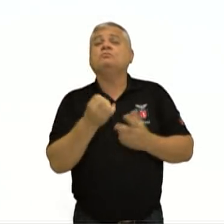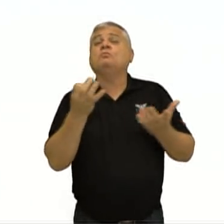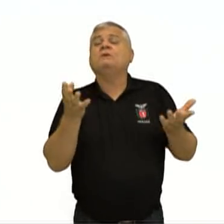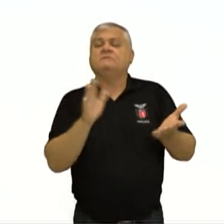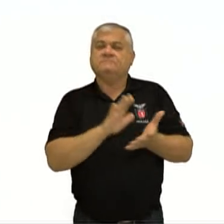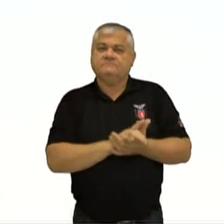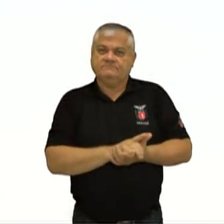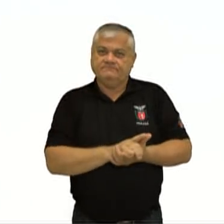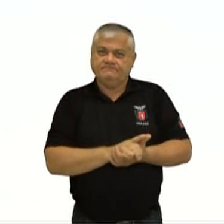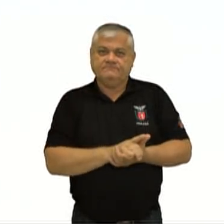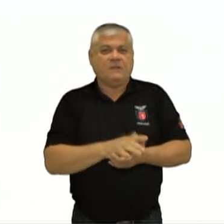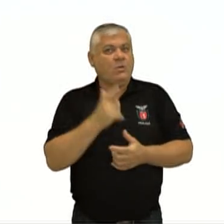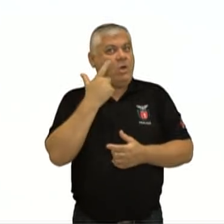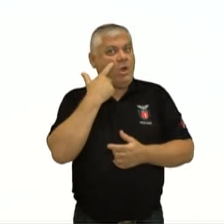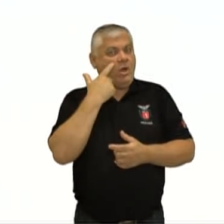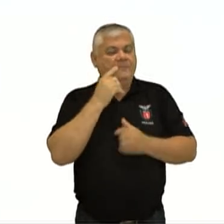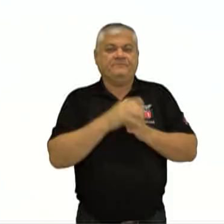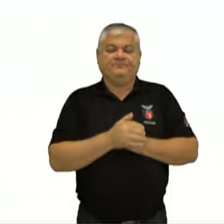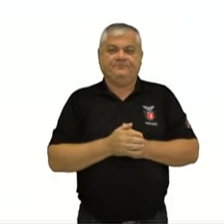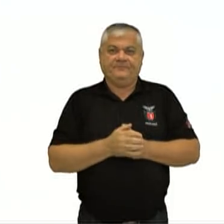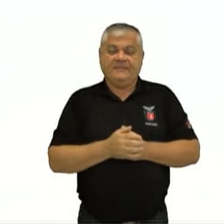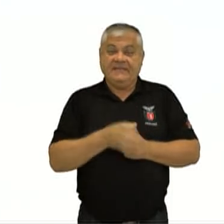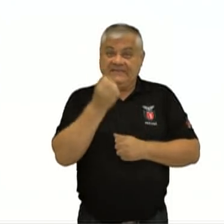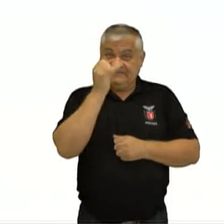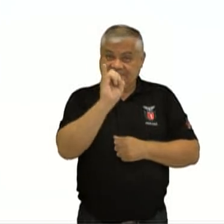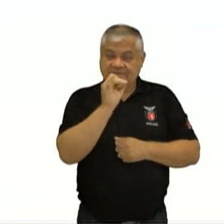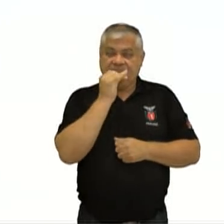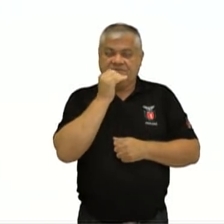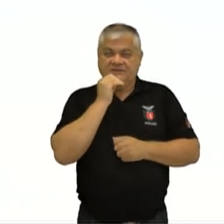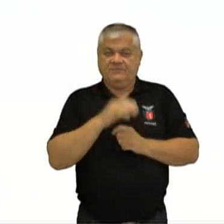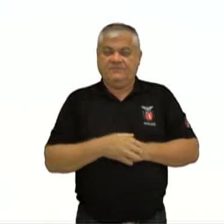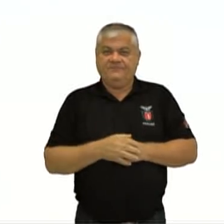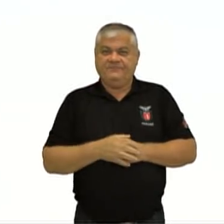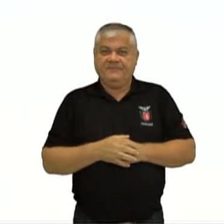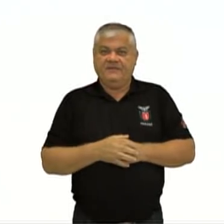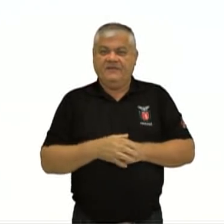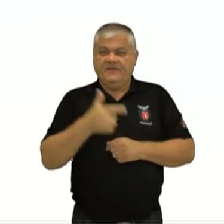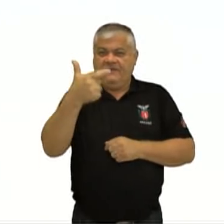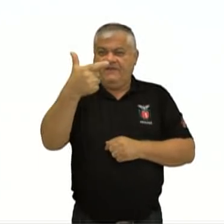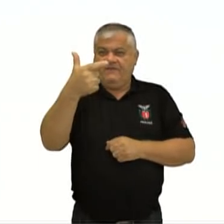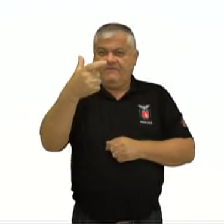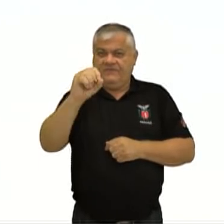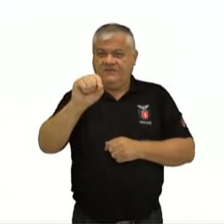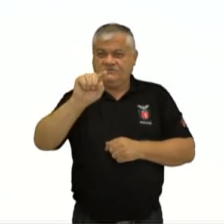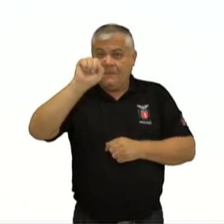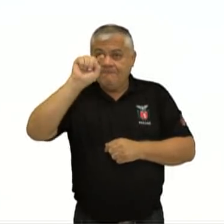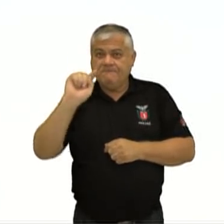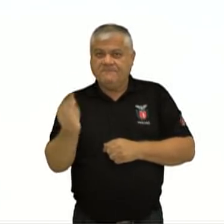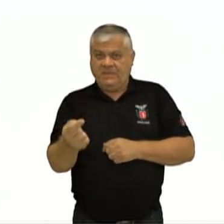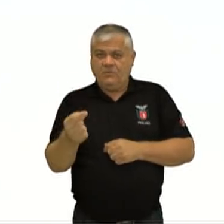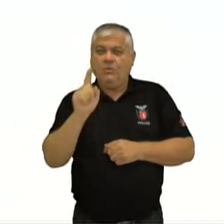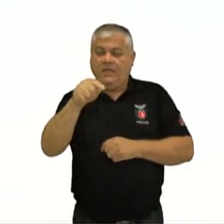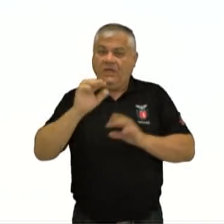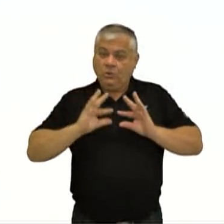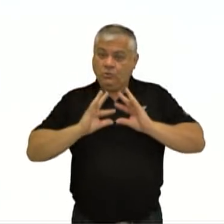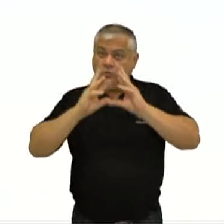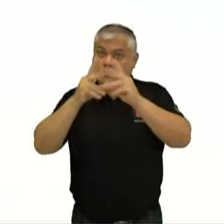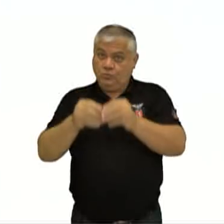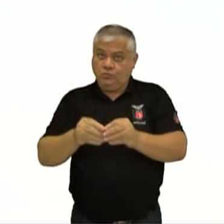Bom, veja comigo. Se eu tenho 20 mil entrevistados, é a quantidade total